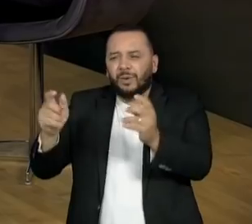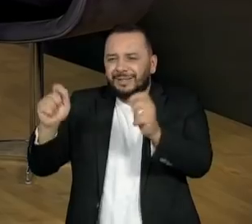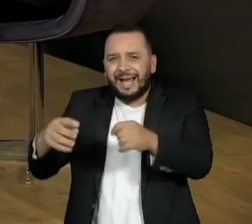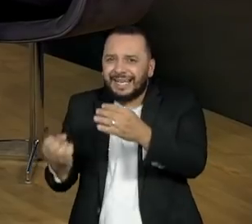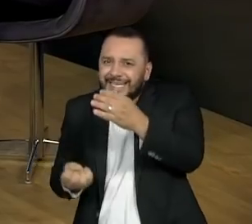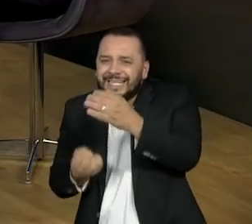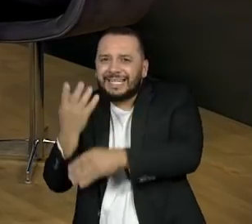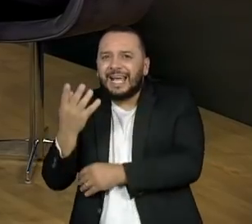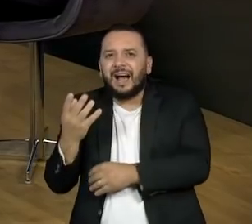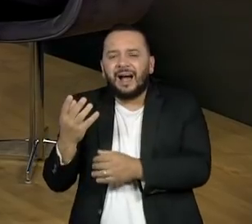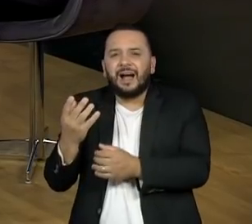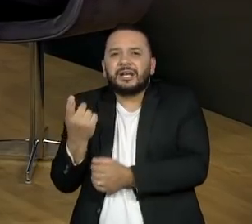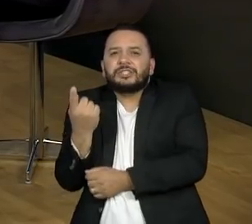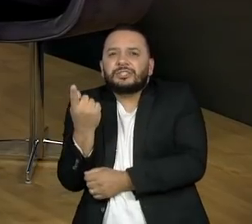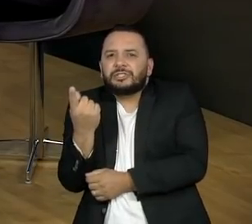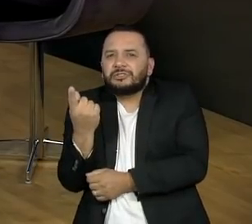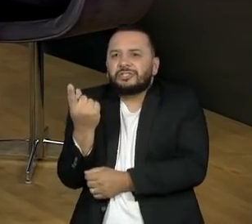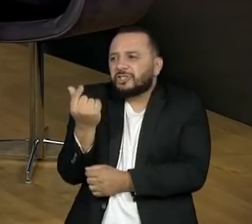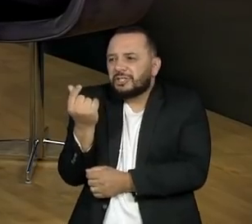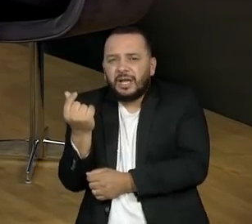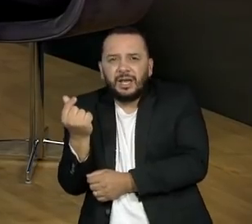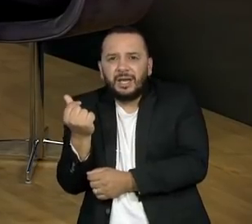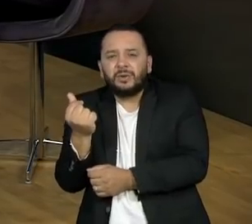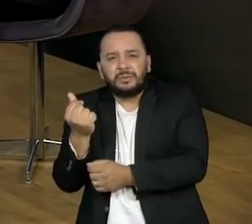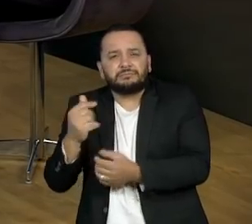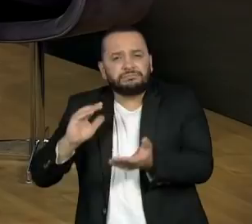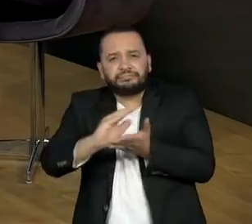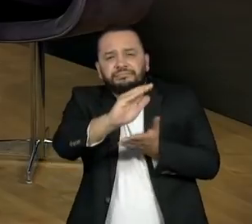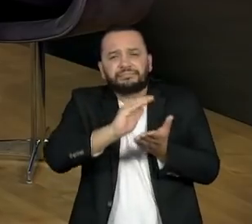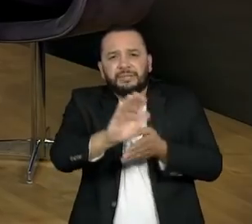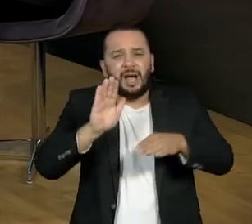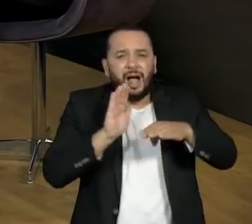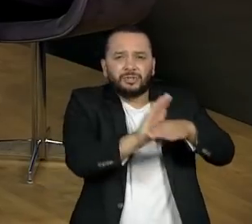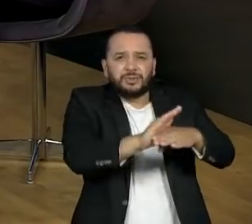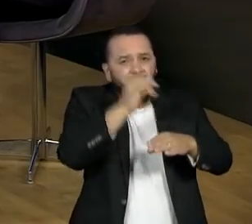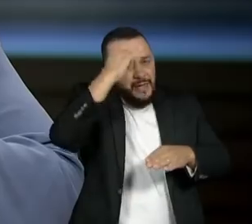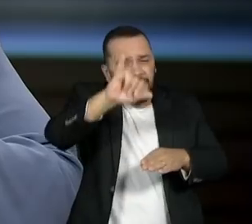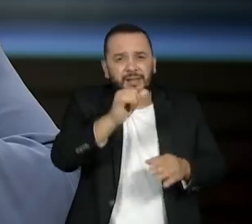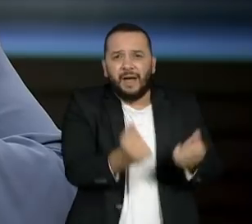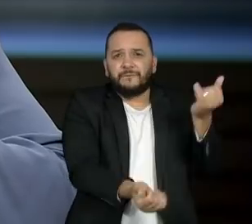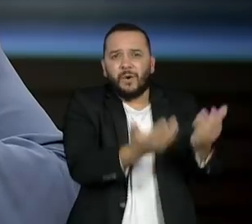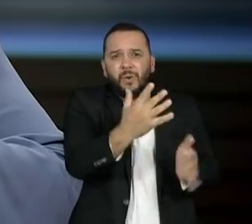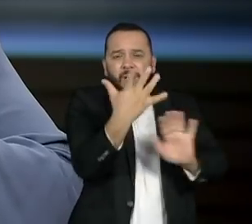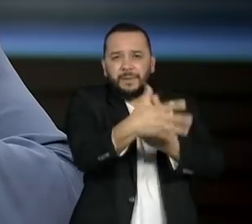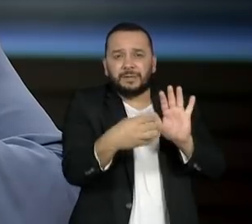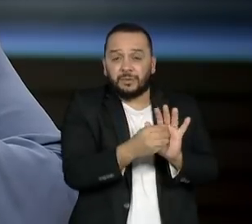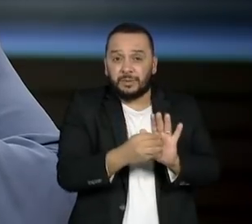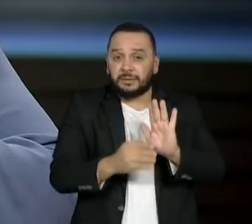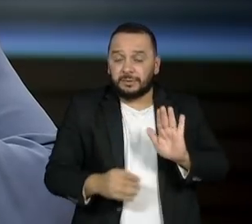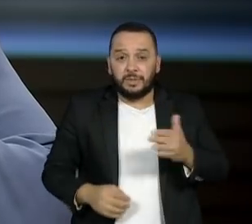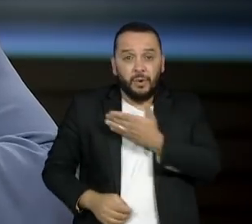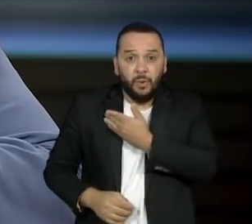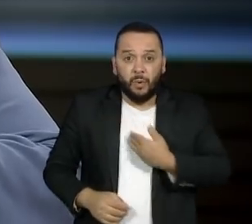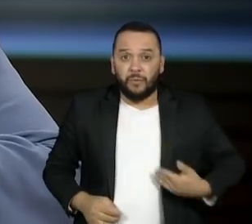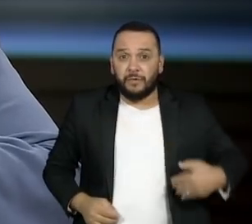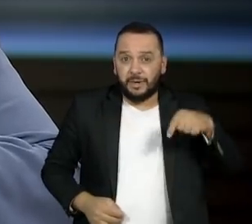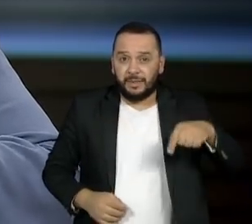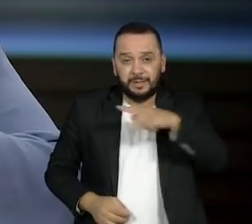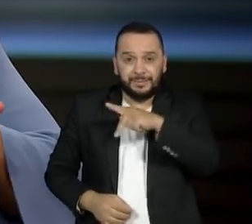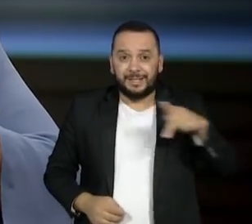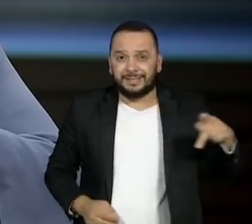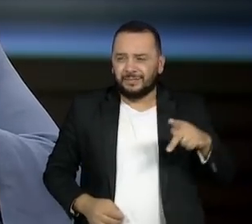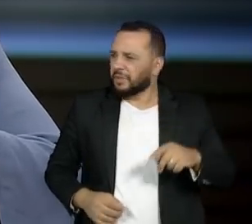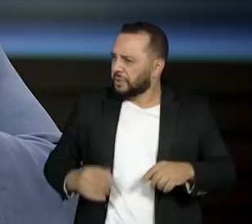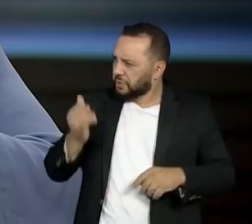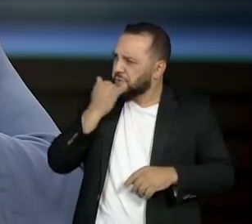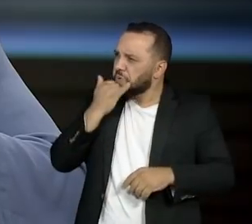combate às queimadas, no combate ao desmatamento na Amazônia, e prontamente o governo brasileiro, por meio do ministro Ricardo Salles,